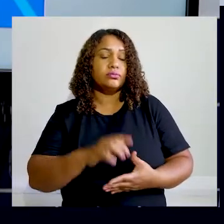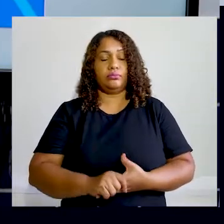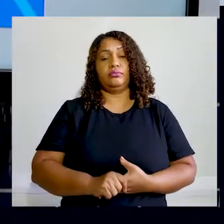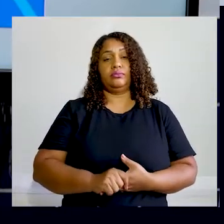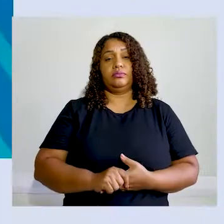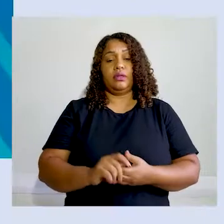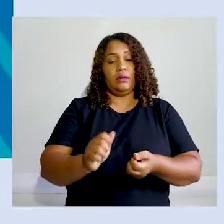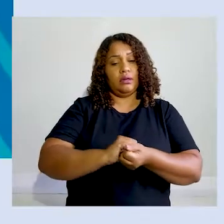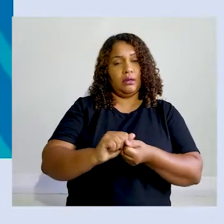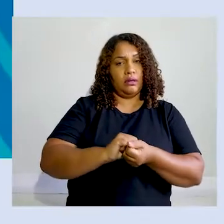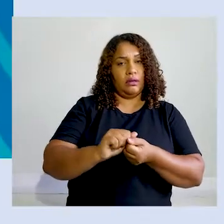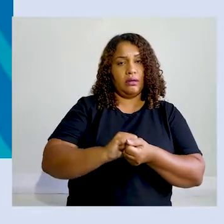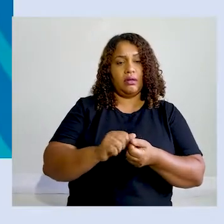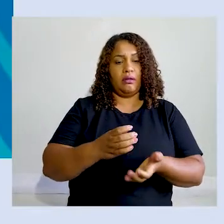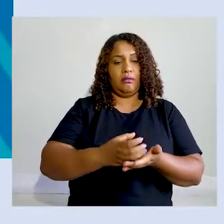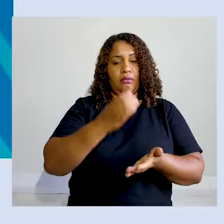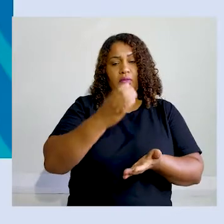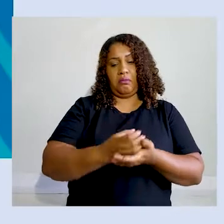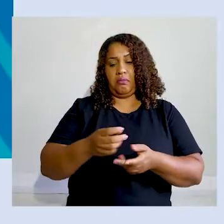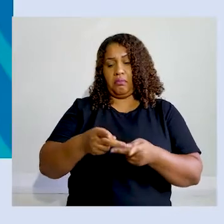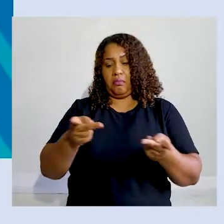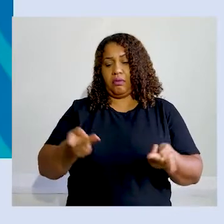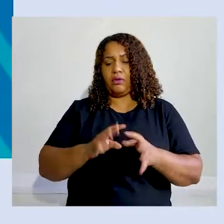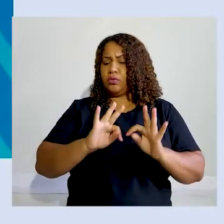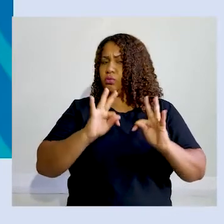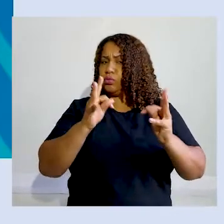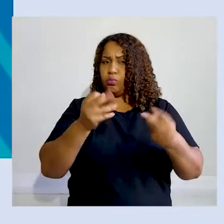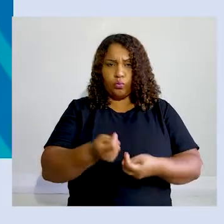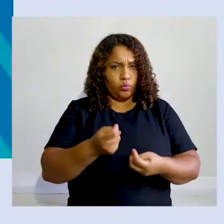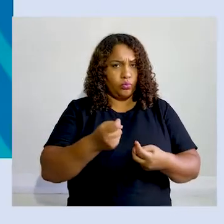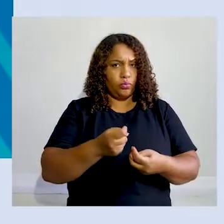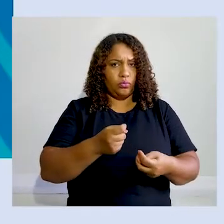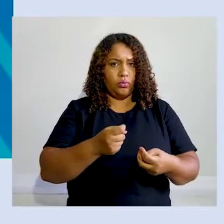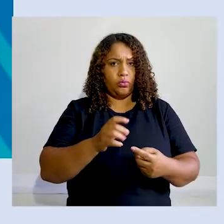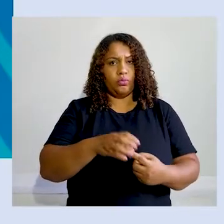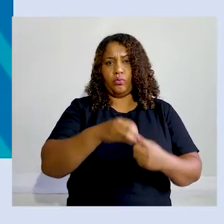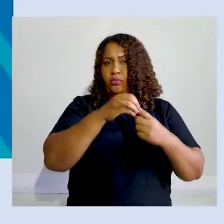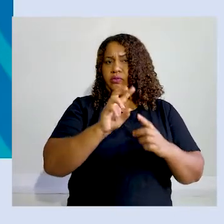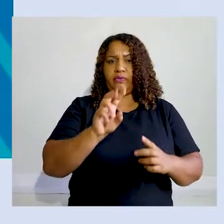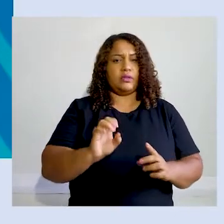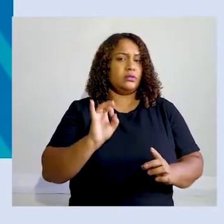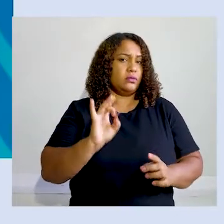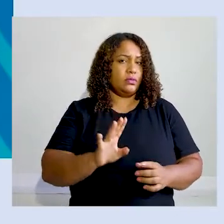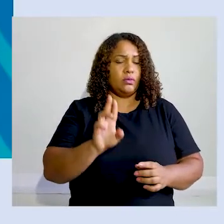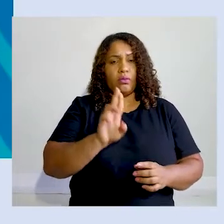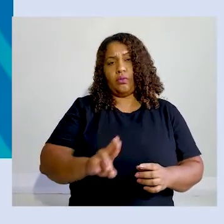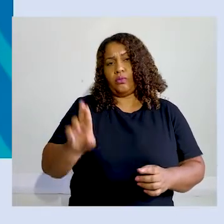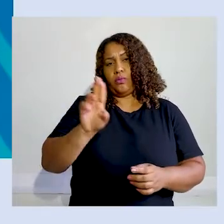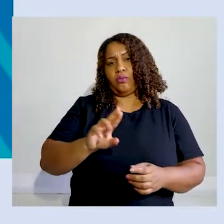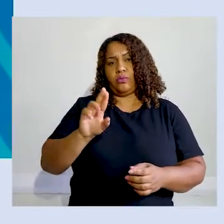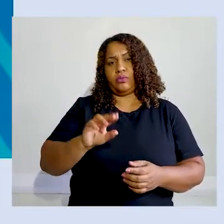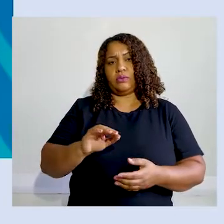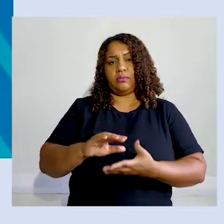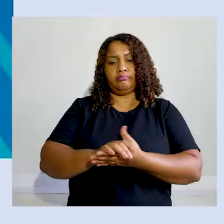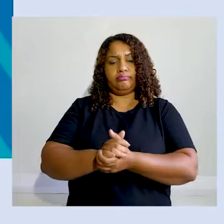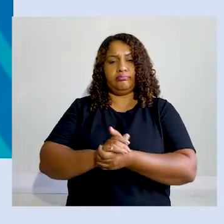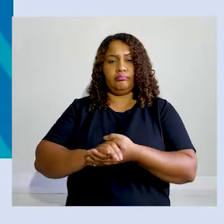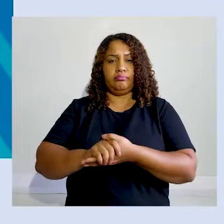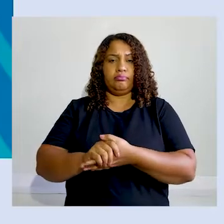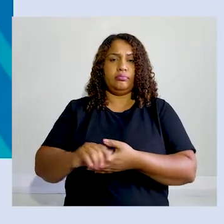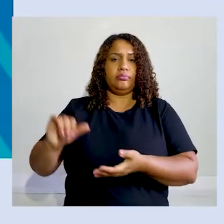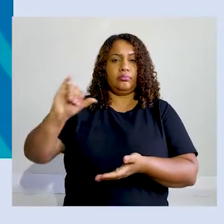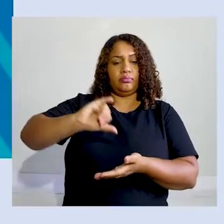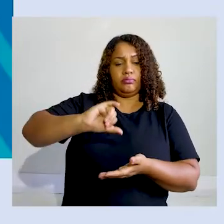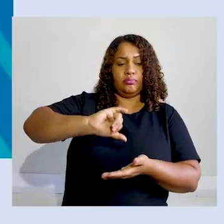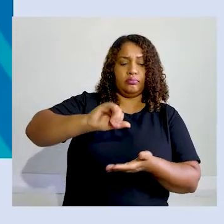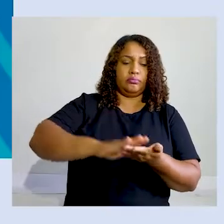sujeira. Lave a louça toda e enxague tudo de uma única vez. O uso de detergente